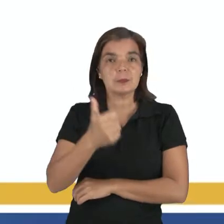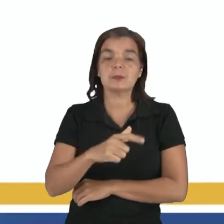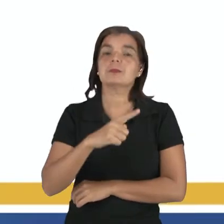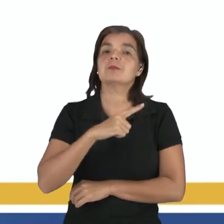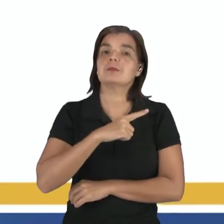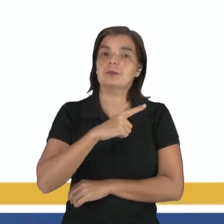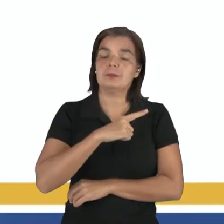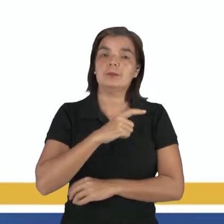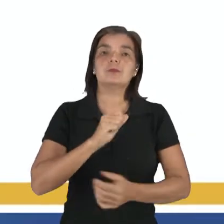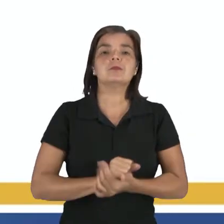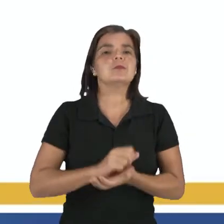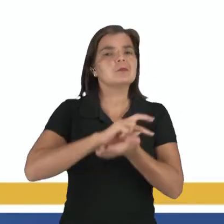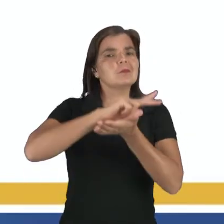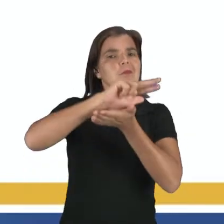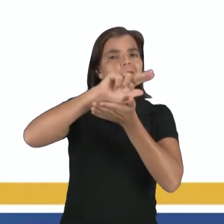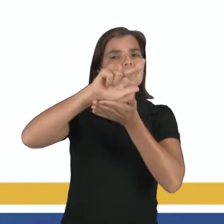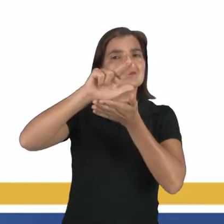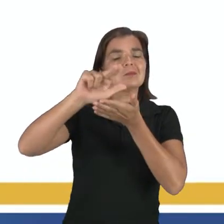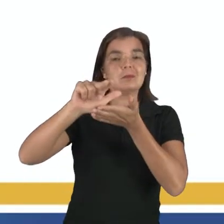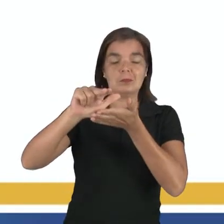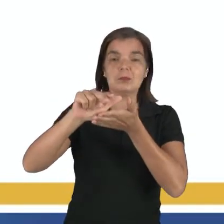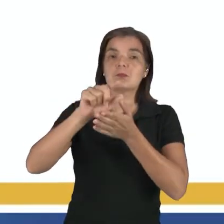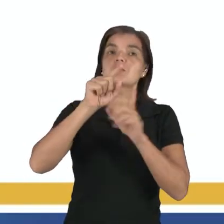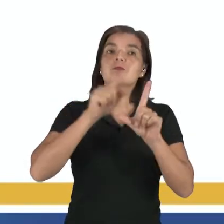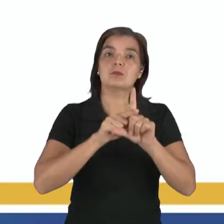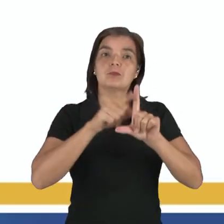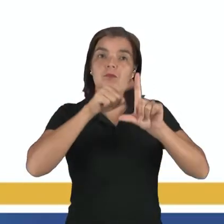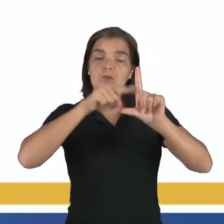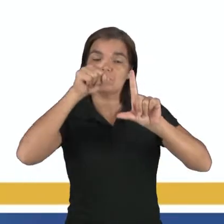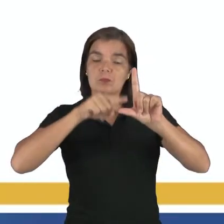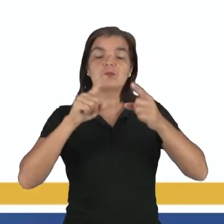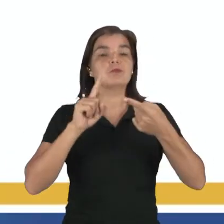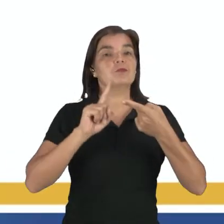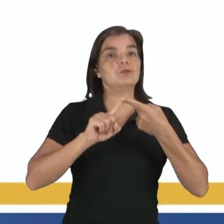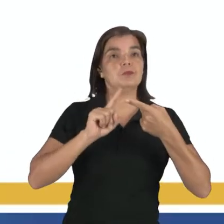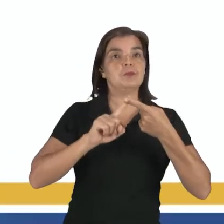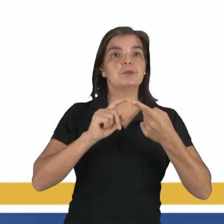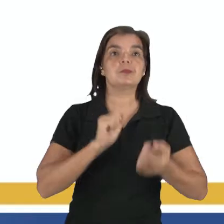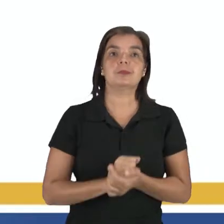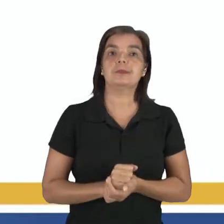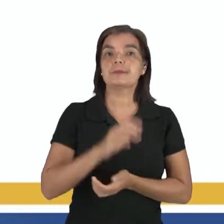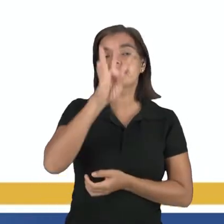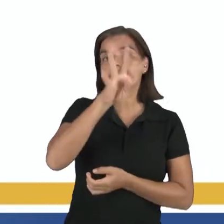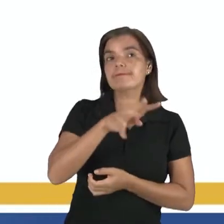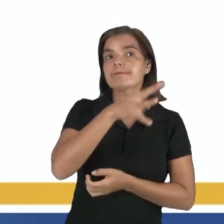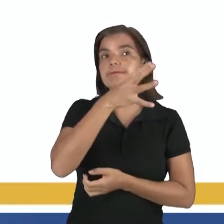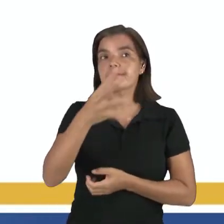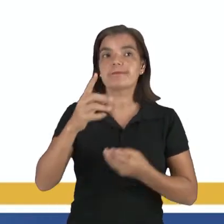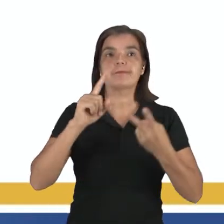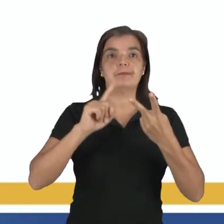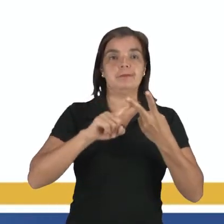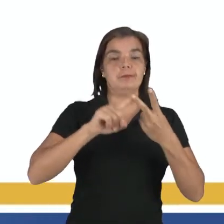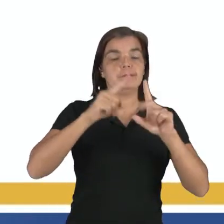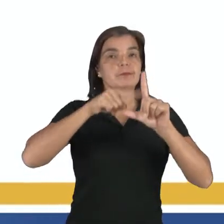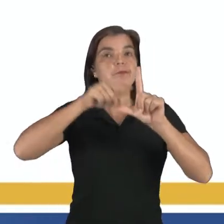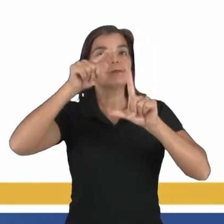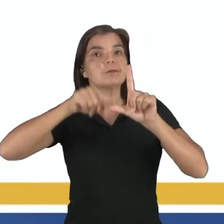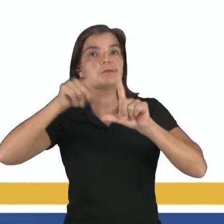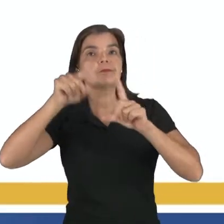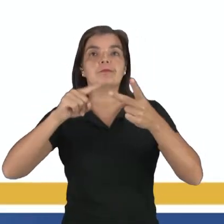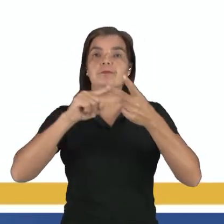tem vários gráficos aí. Nós temos tabelas, nós temos